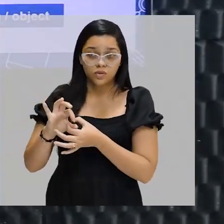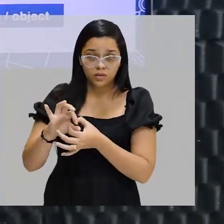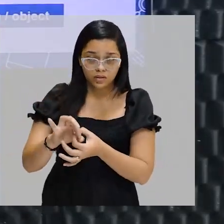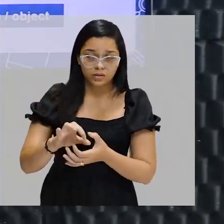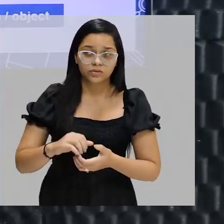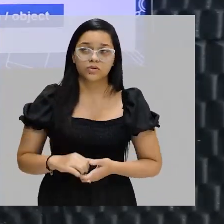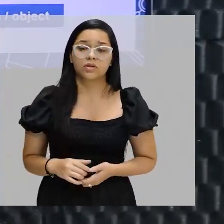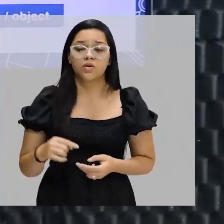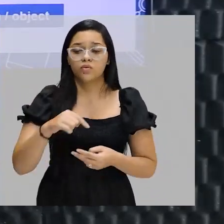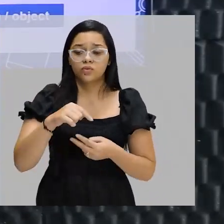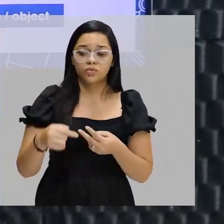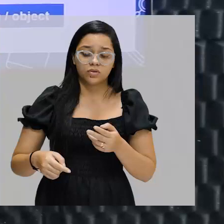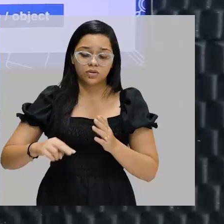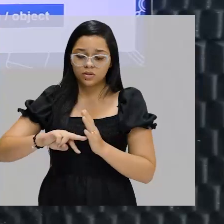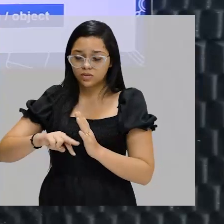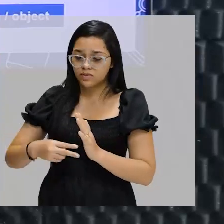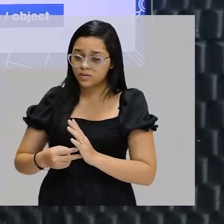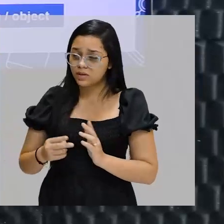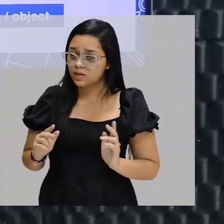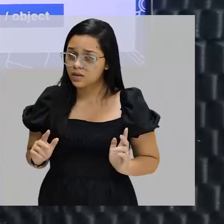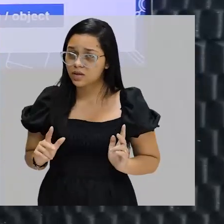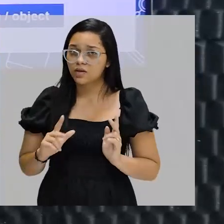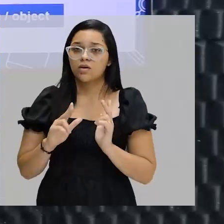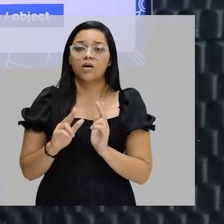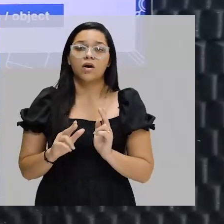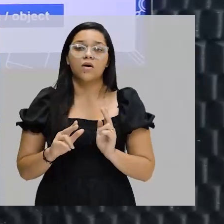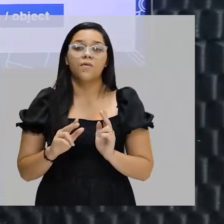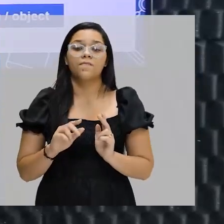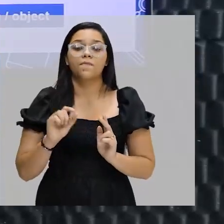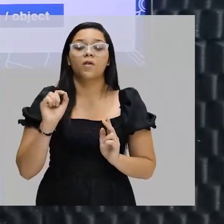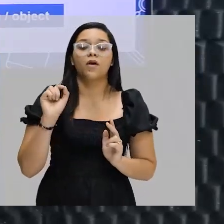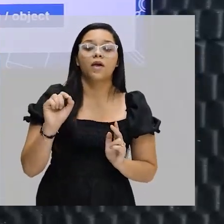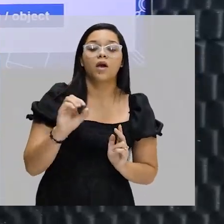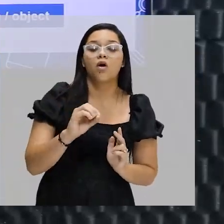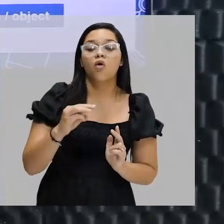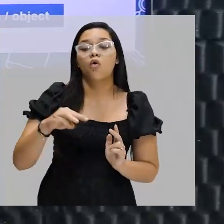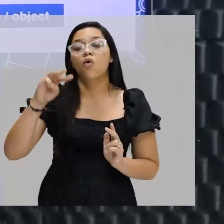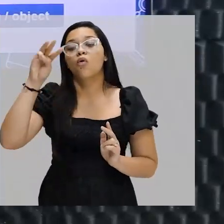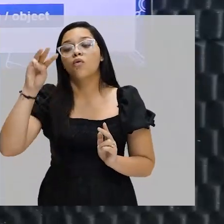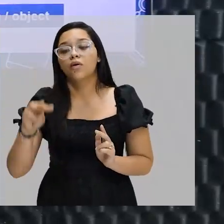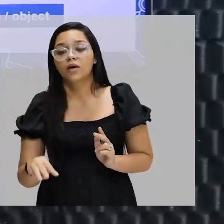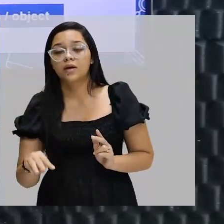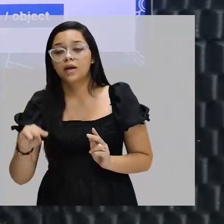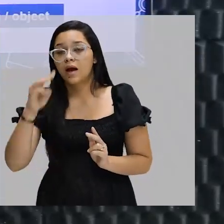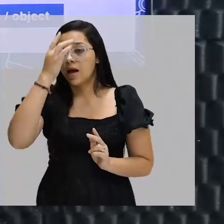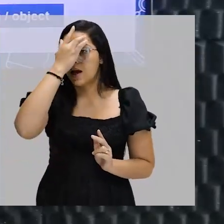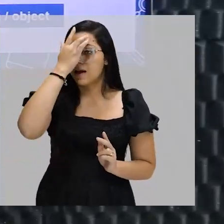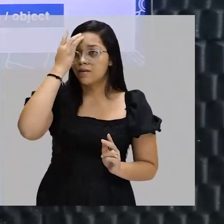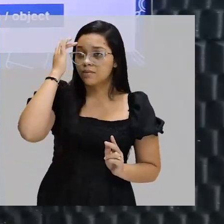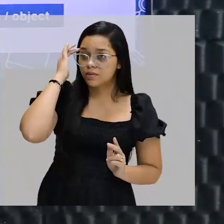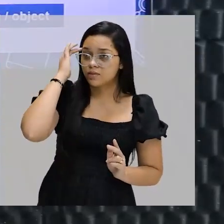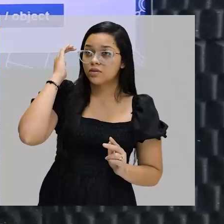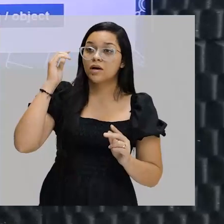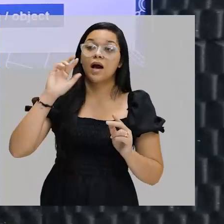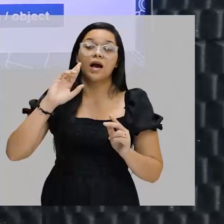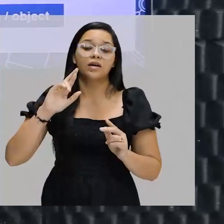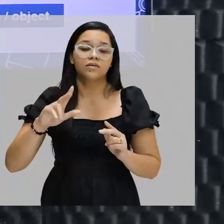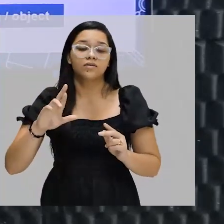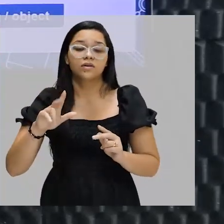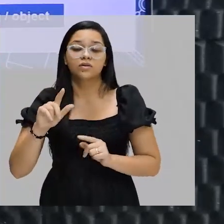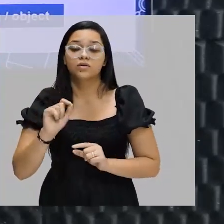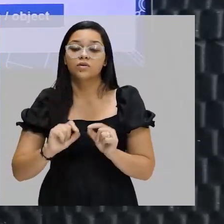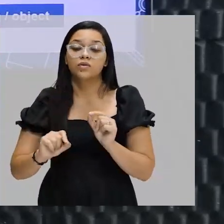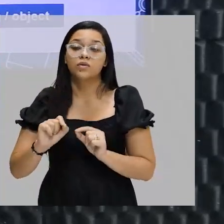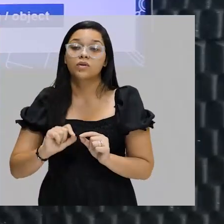tá? Então, os dois significam a mesma coisa, que ou quem. Os dois se referem à pessoa, a diferença